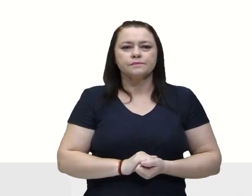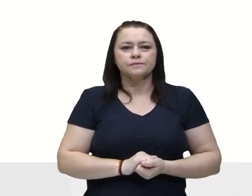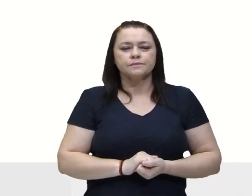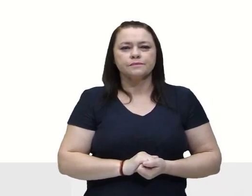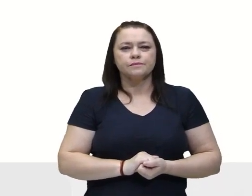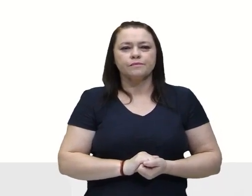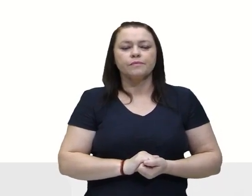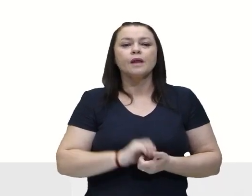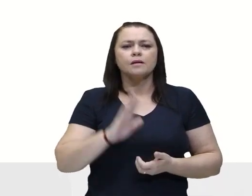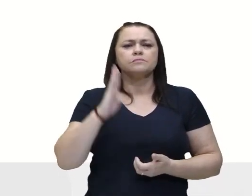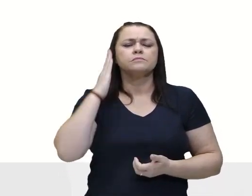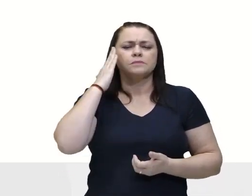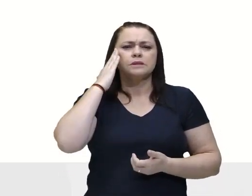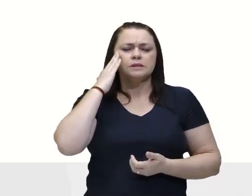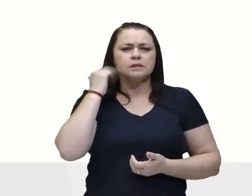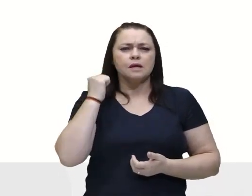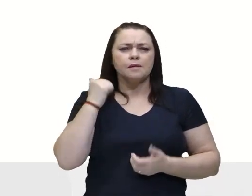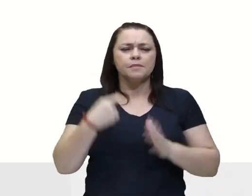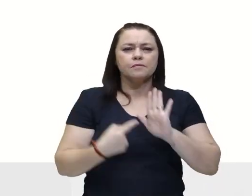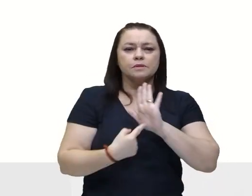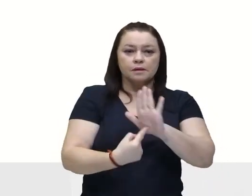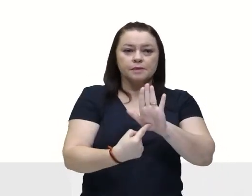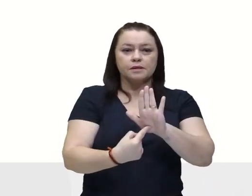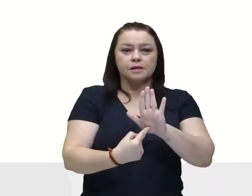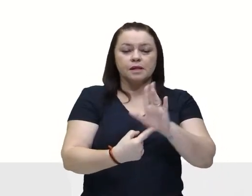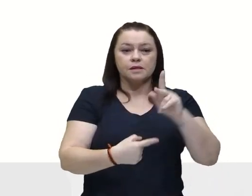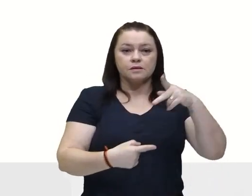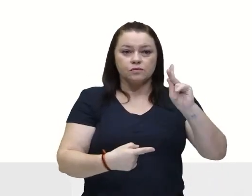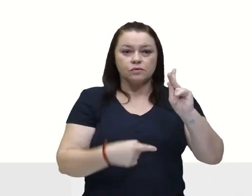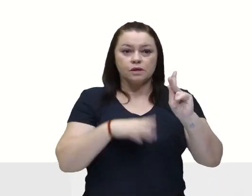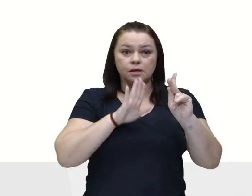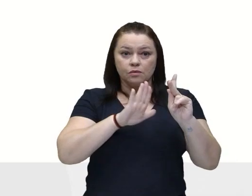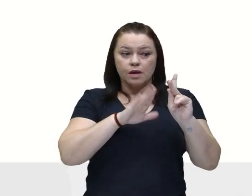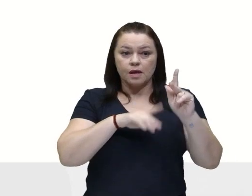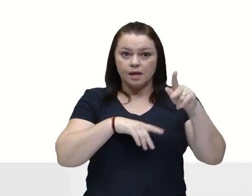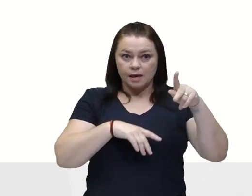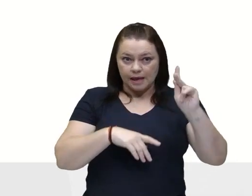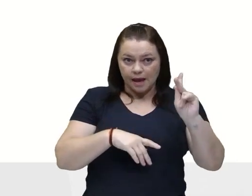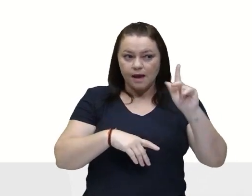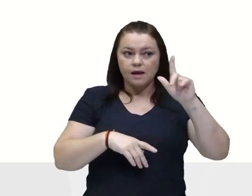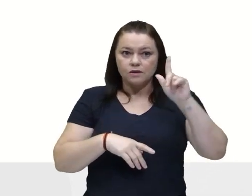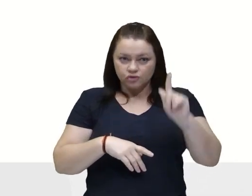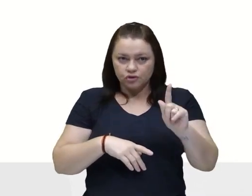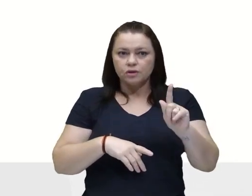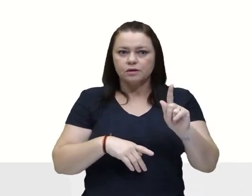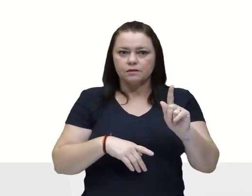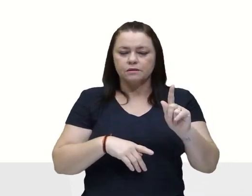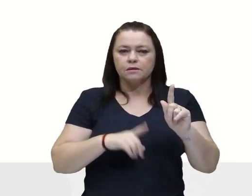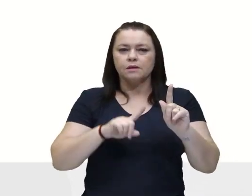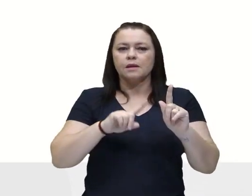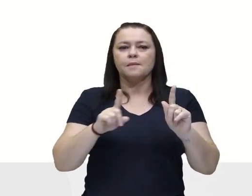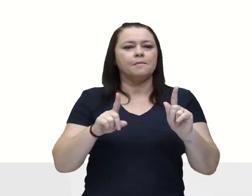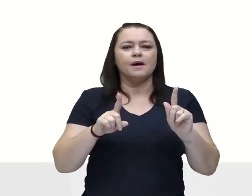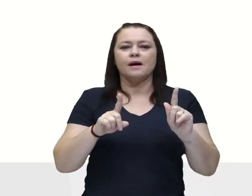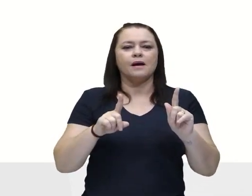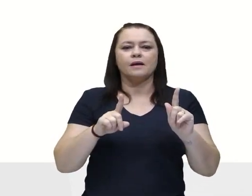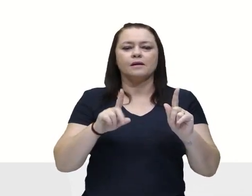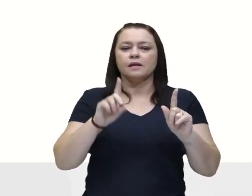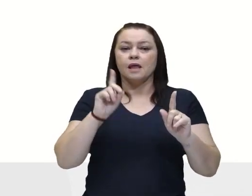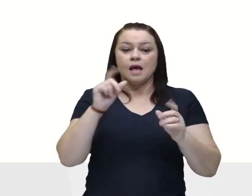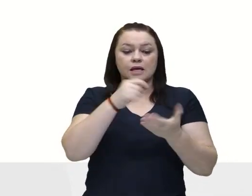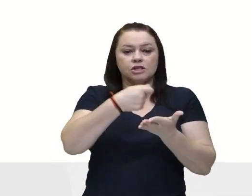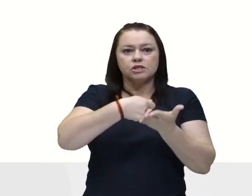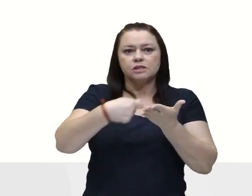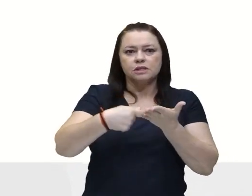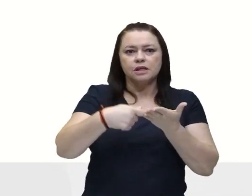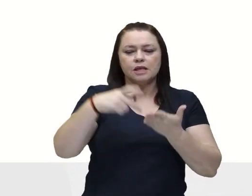Nós sabemos que a representação do quilo é assim, kg, correto? Mas não se escreve quilo com